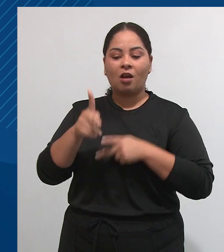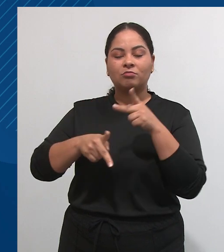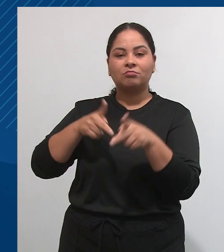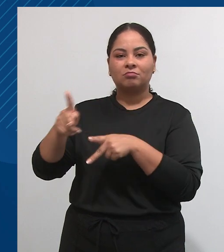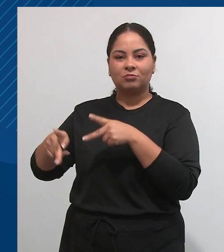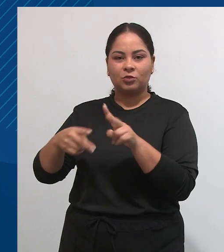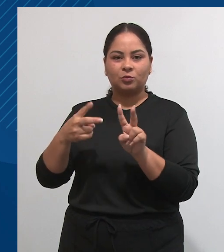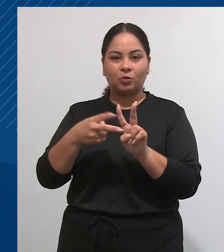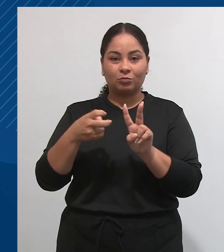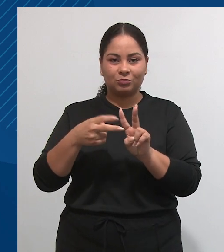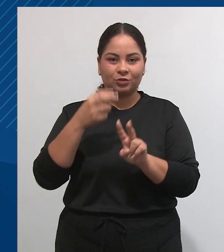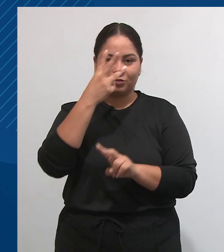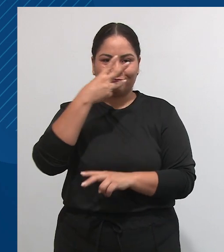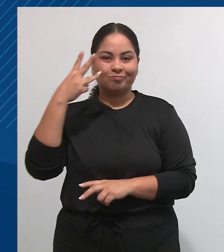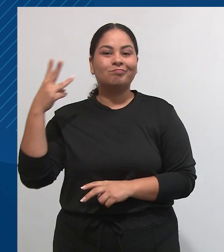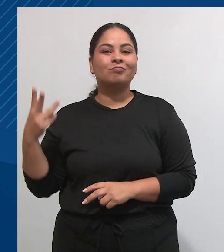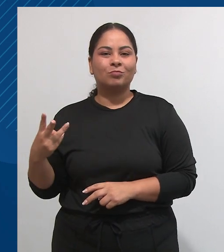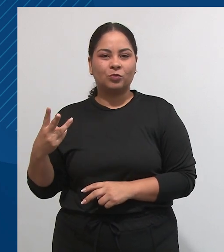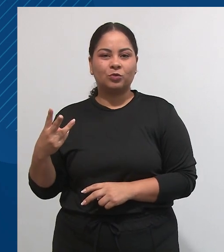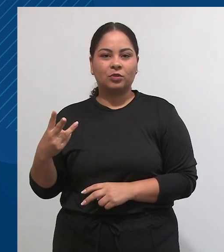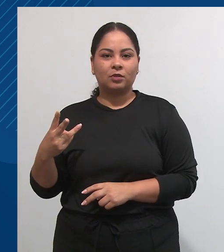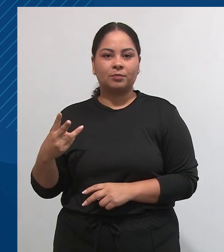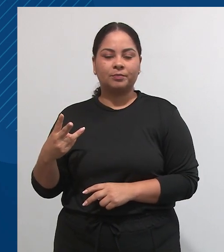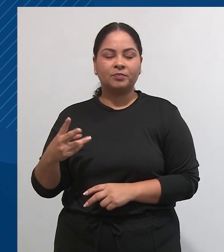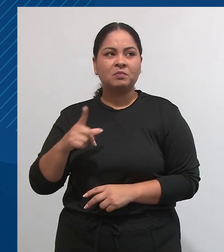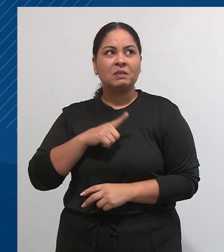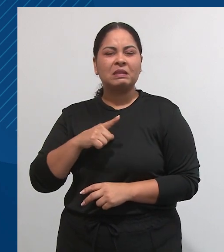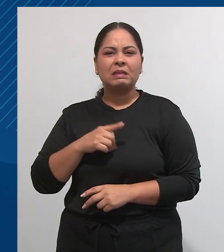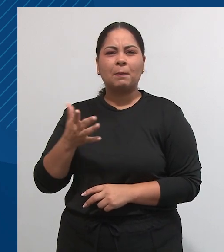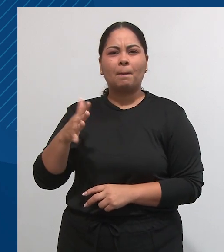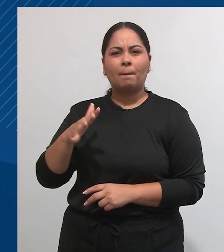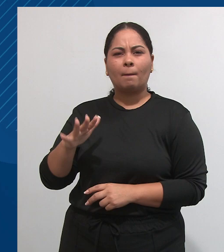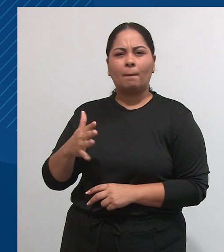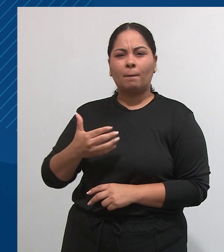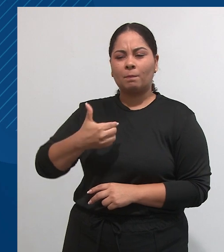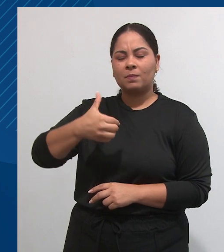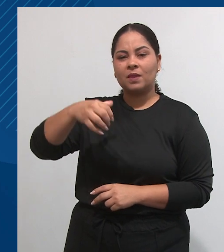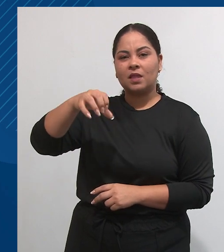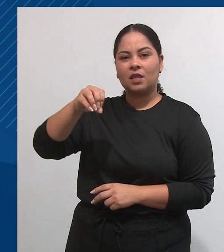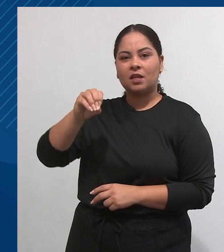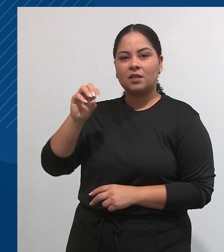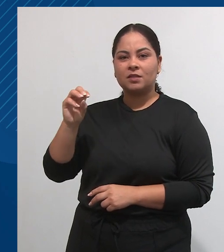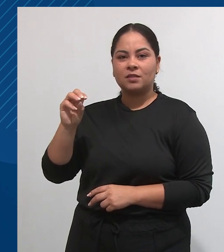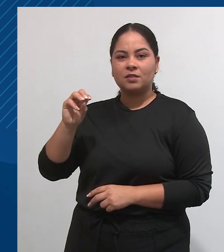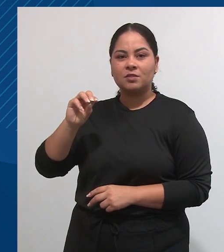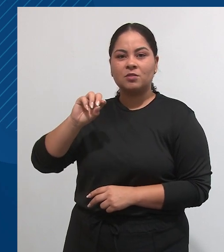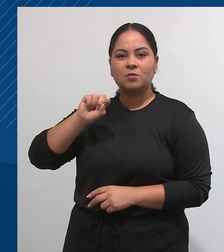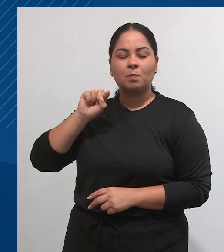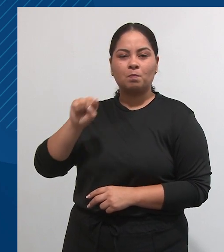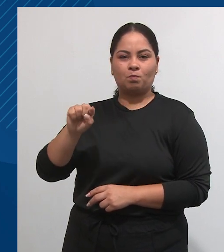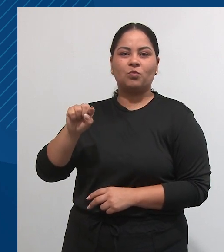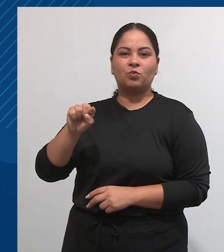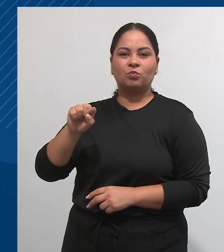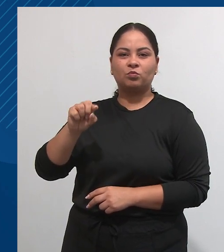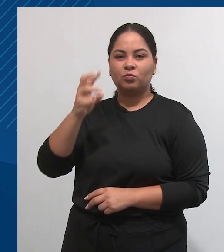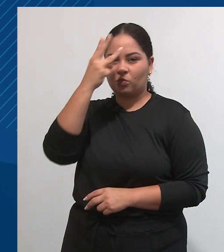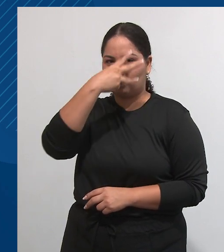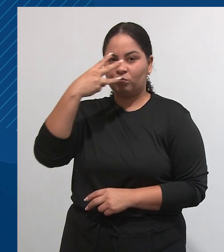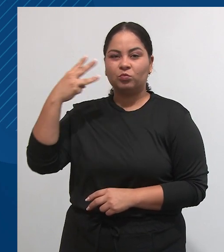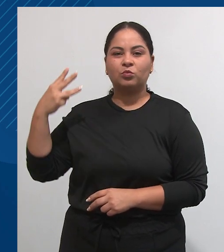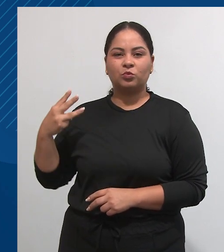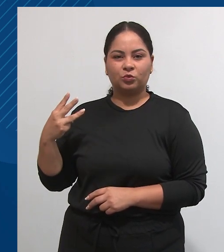Mura. São mais de 10 mil Mura que habitam ali. Fora os Muras que estão em